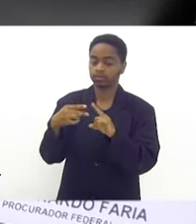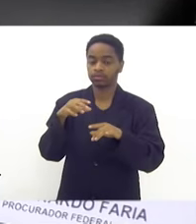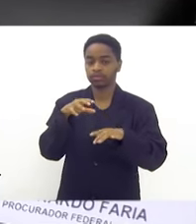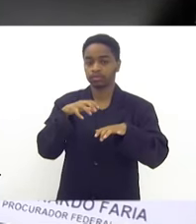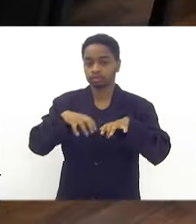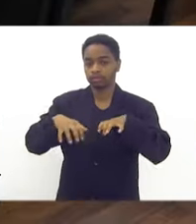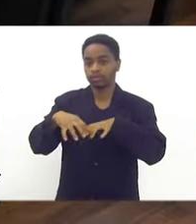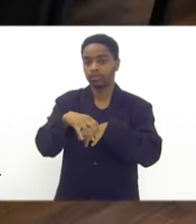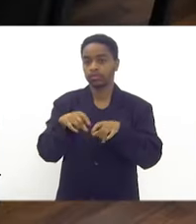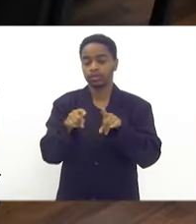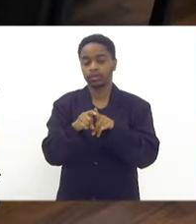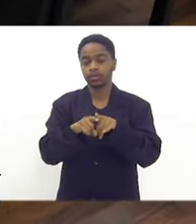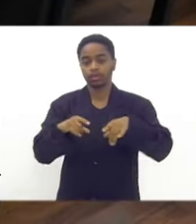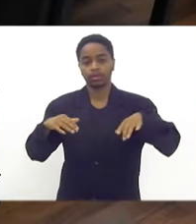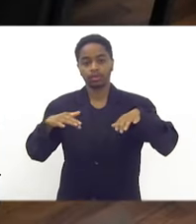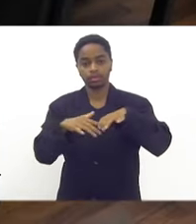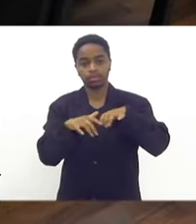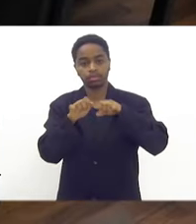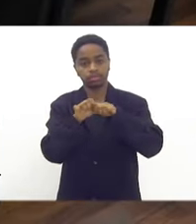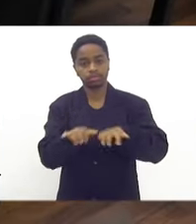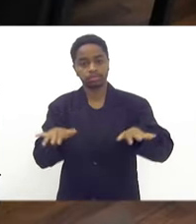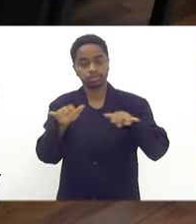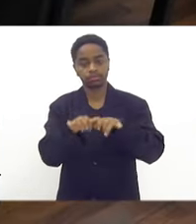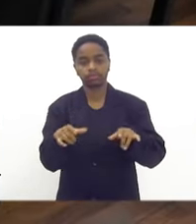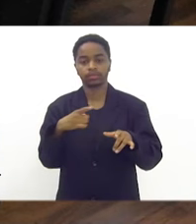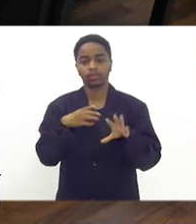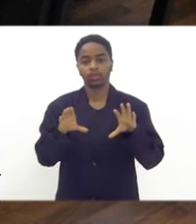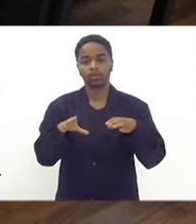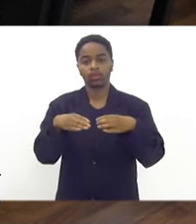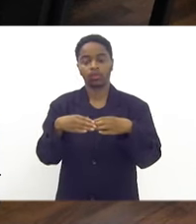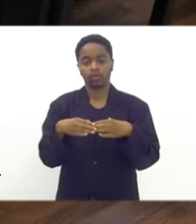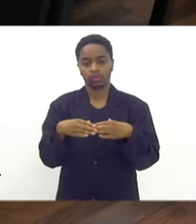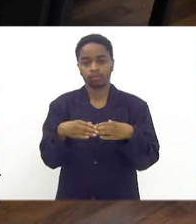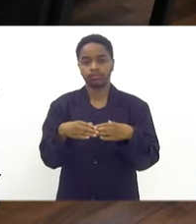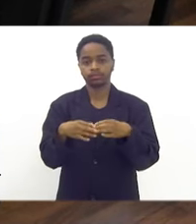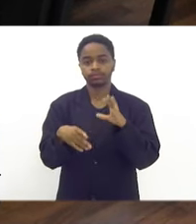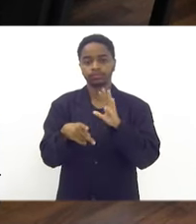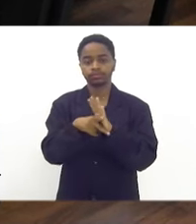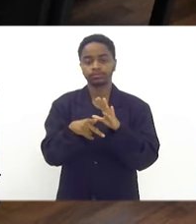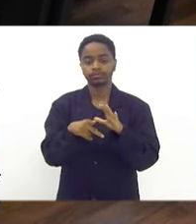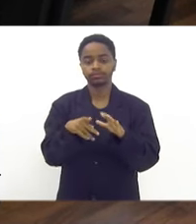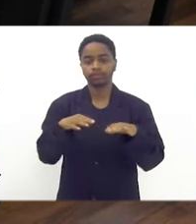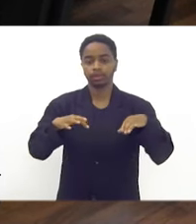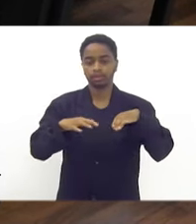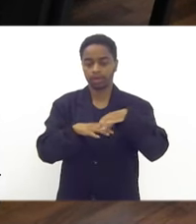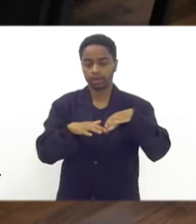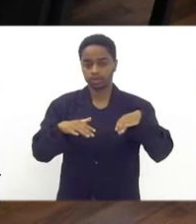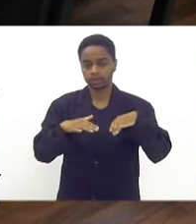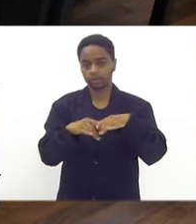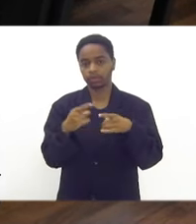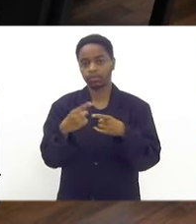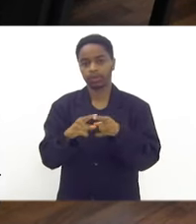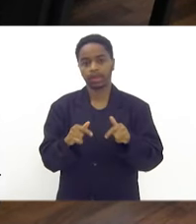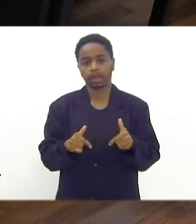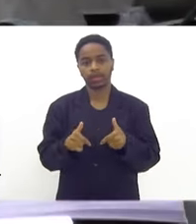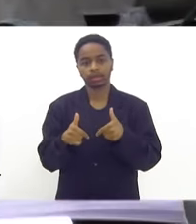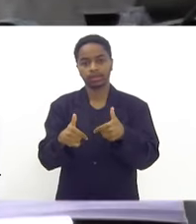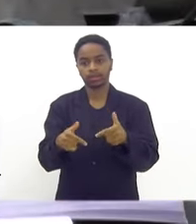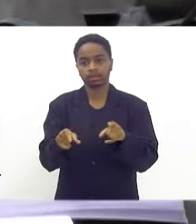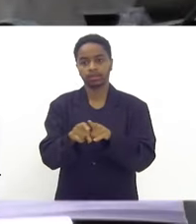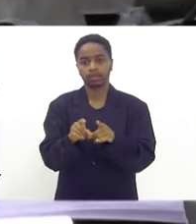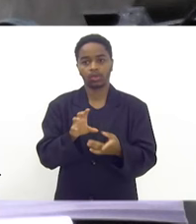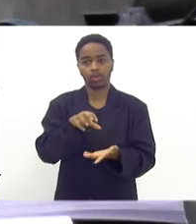pela sua bacia hidrográfica então nós temos o comitê eh da bacia hidrográfica da Bahía de Guanabara que está operando também é um órgão